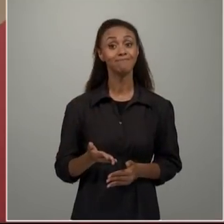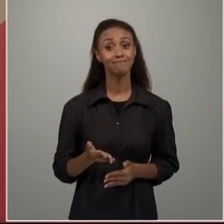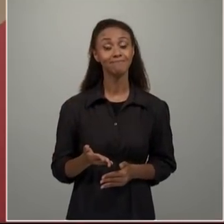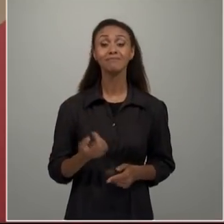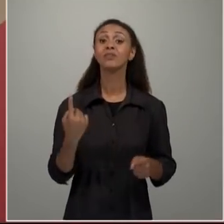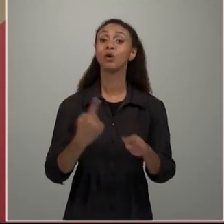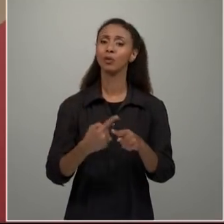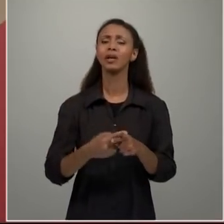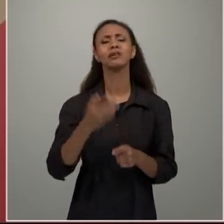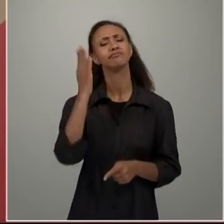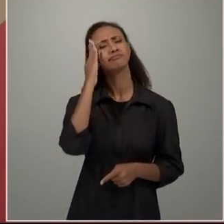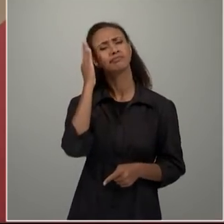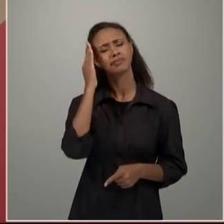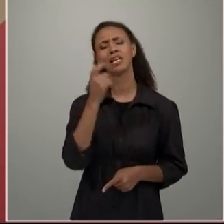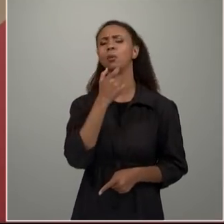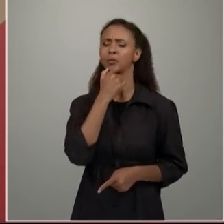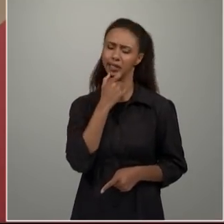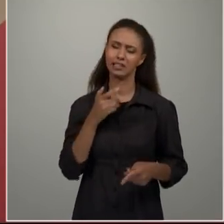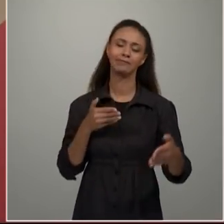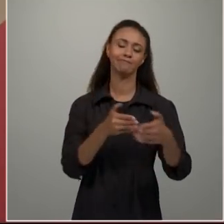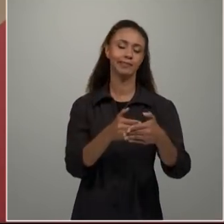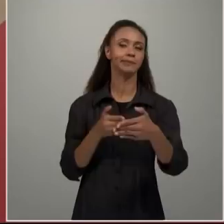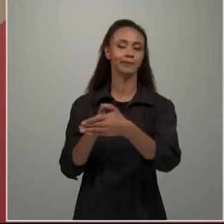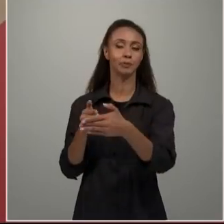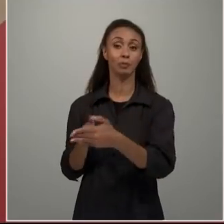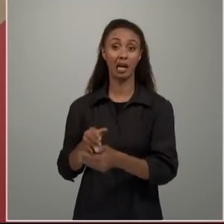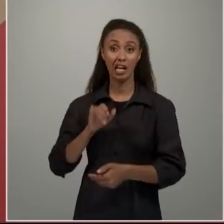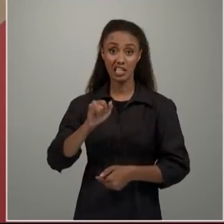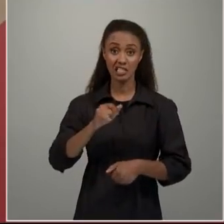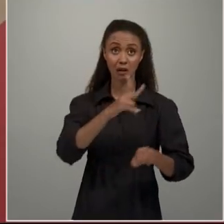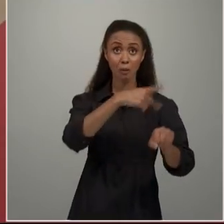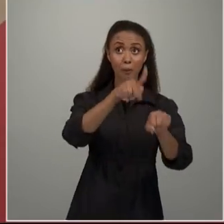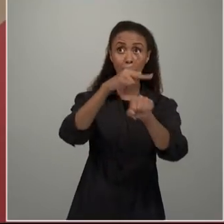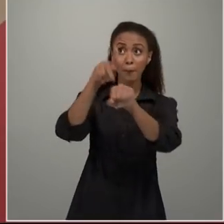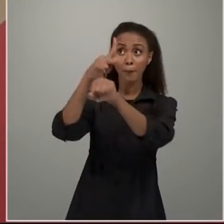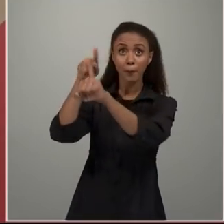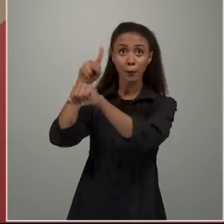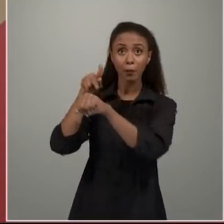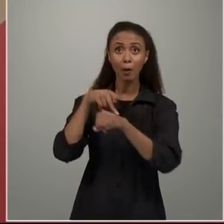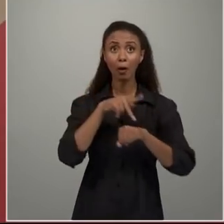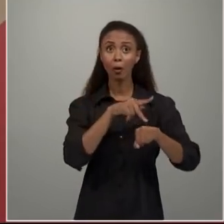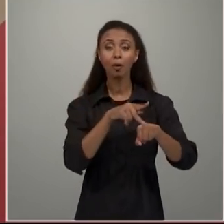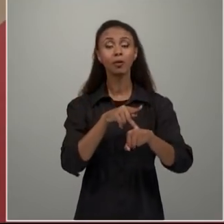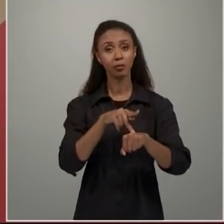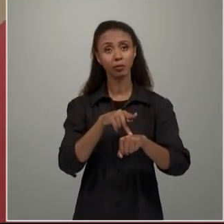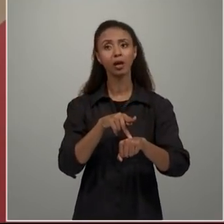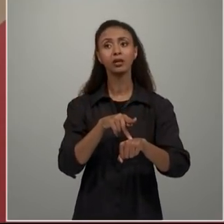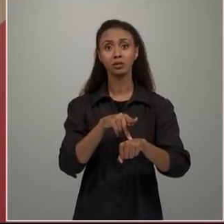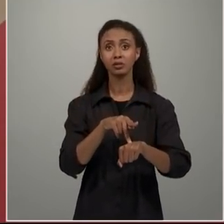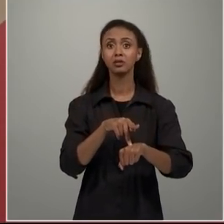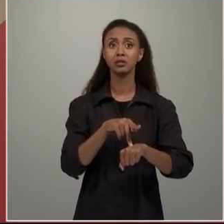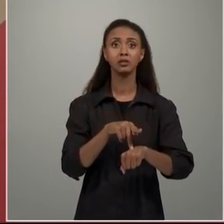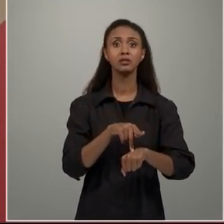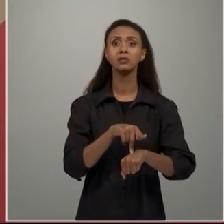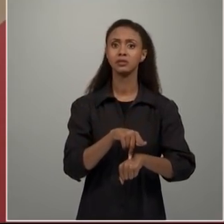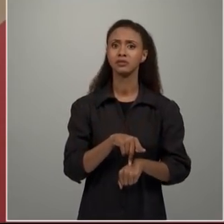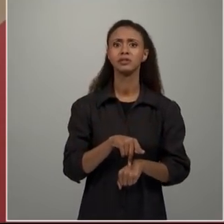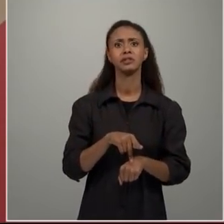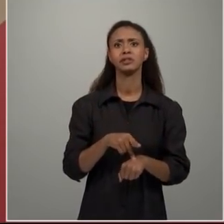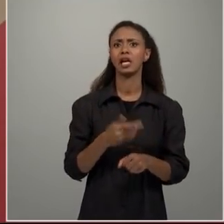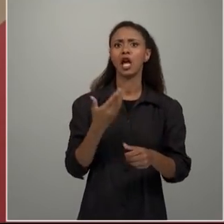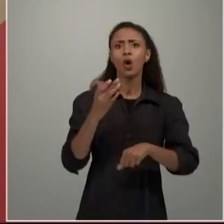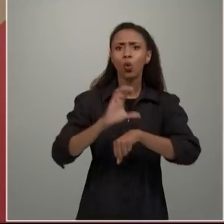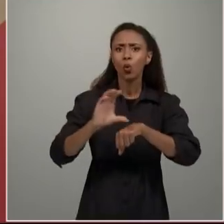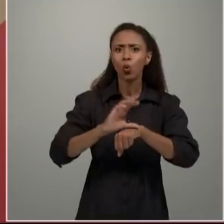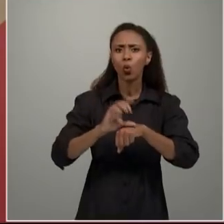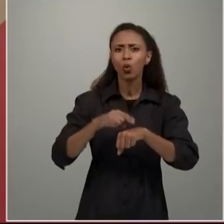é barreira se você for olhar para diversos países do mundo têm outros países que têm a mesma quantidade de horas que nós temos em inglês que